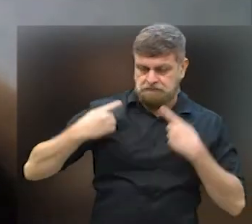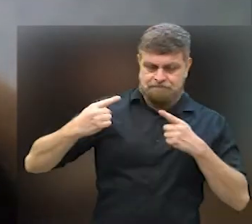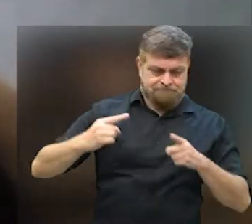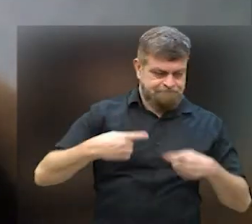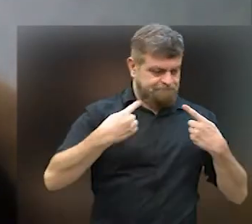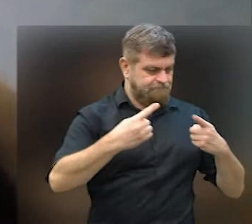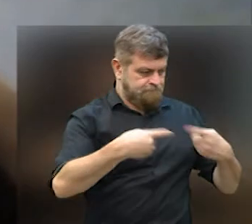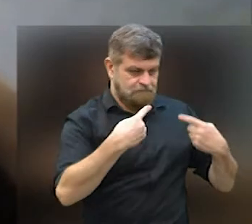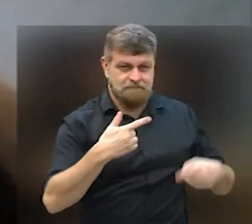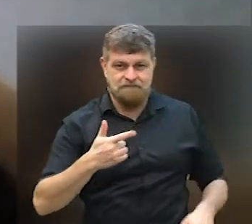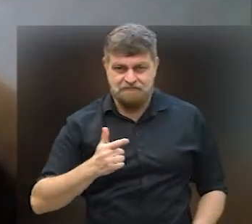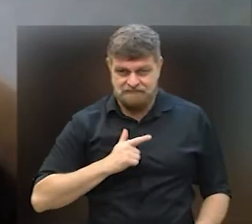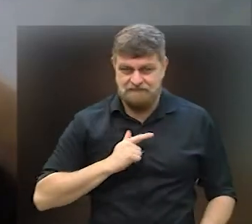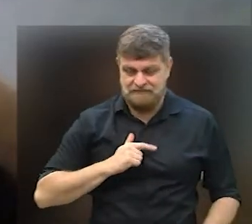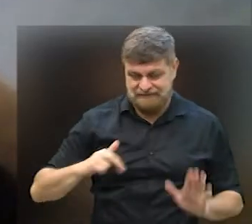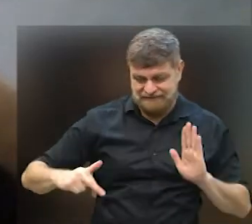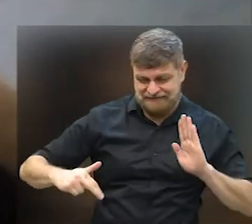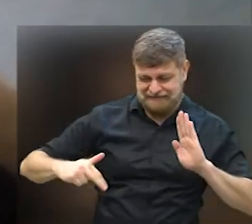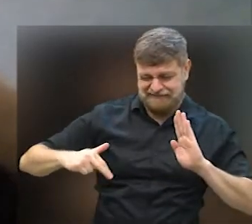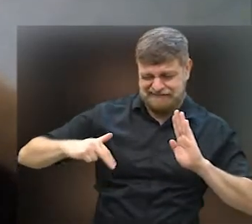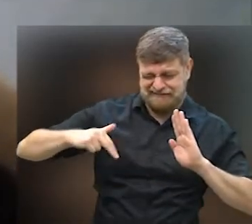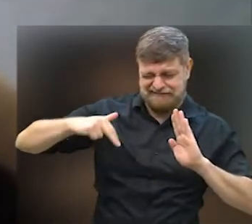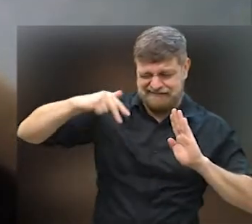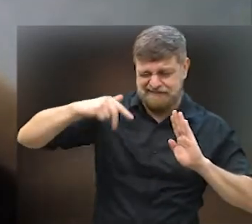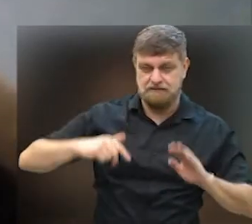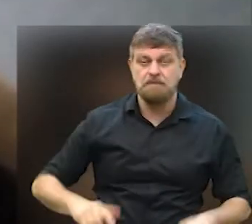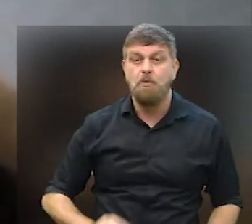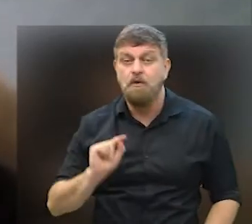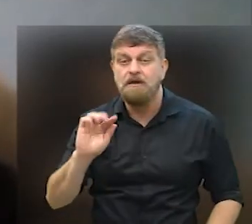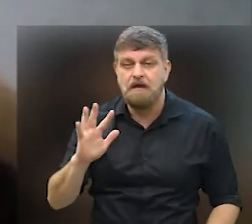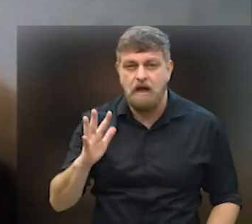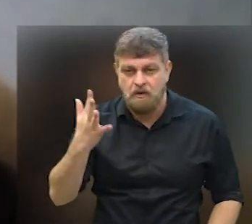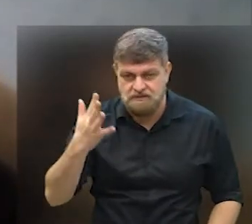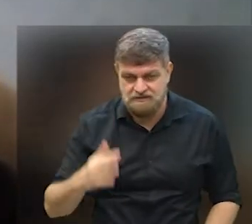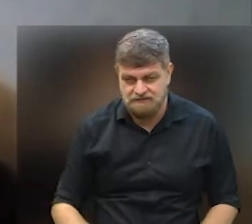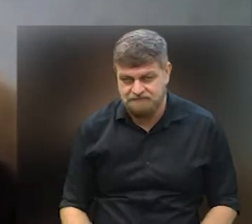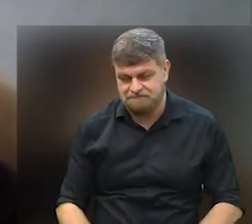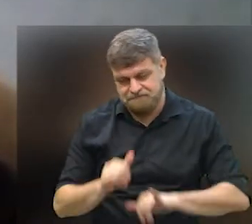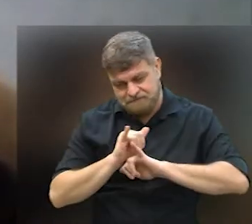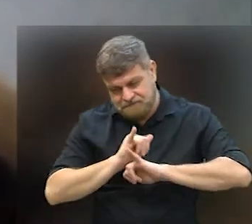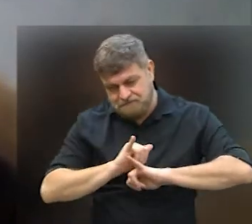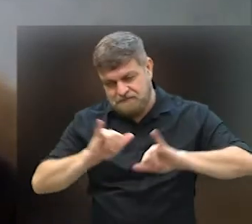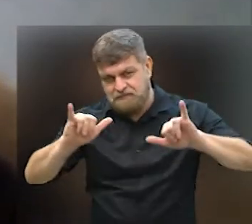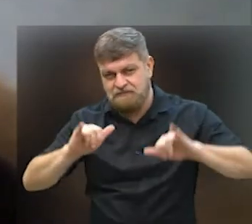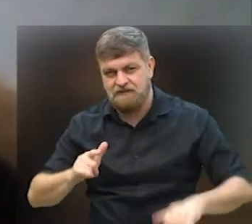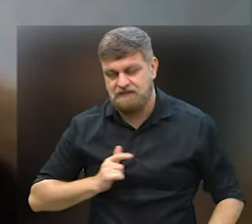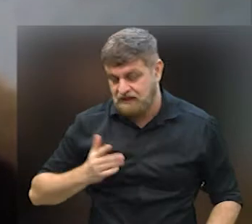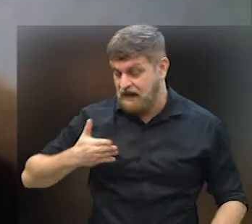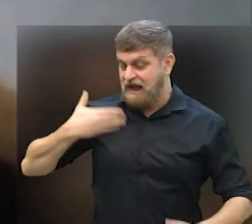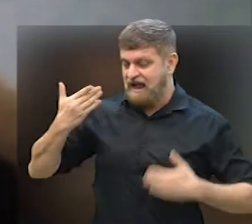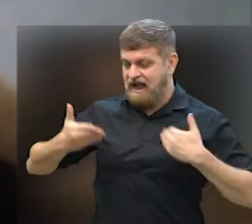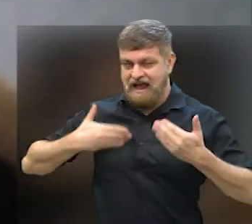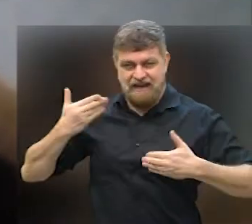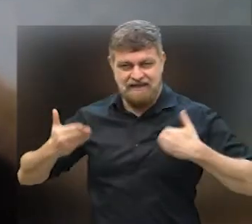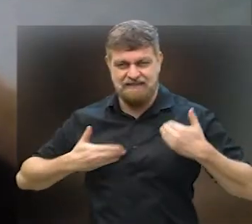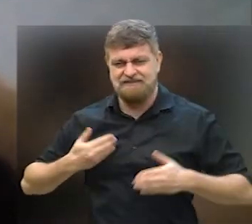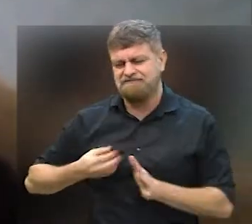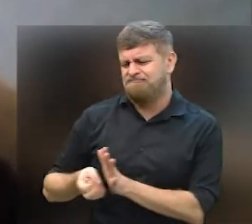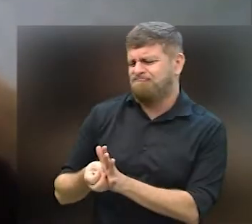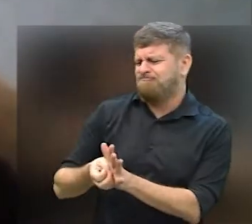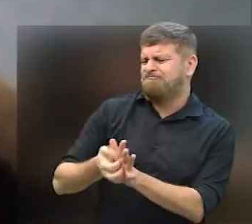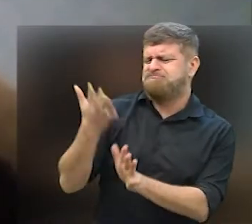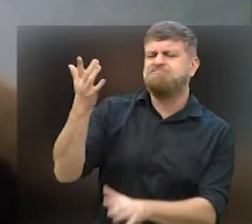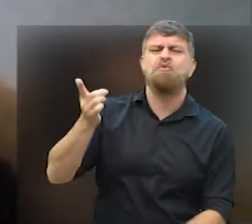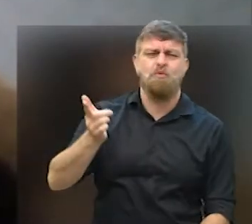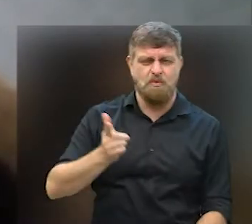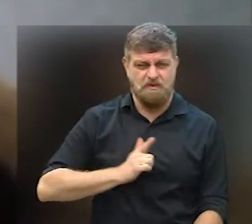muitas adversidades. A probabilidade cresce bastante à medida que a gente fica lá em exposição. Mas eu diria que momentos de alegria tive